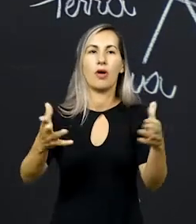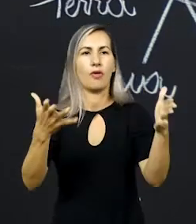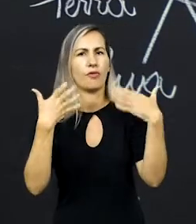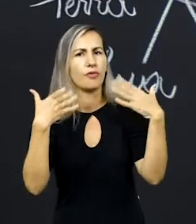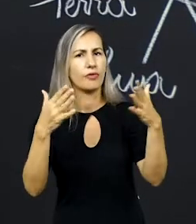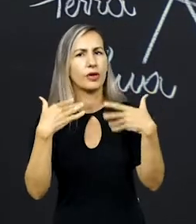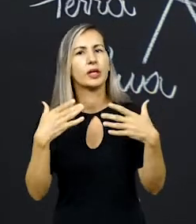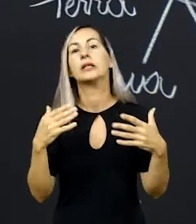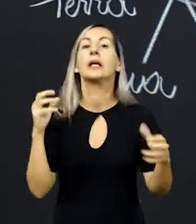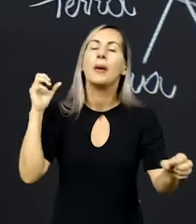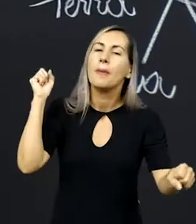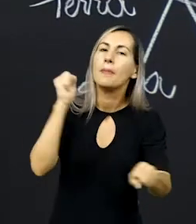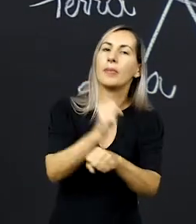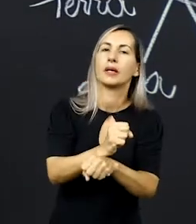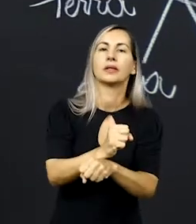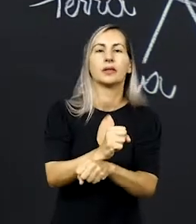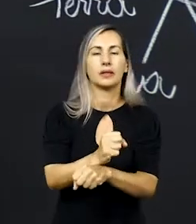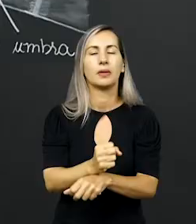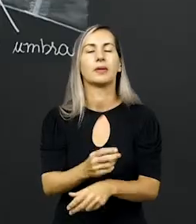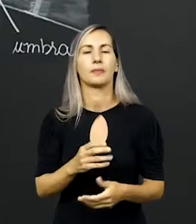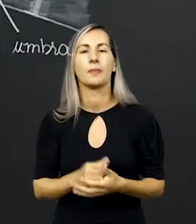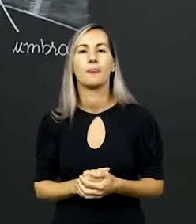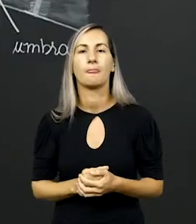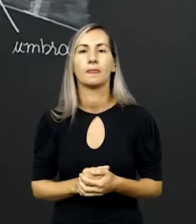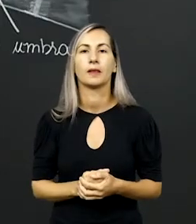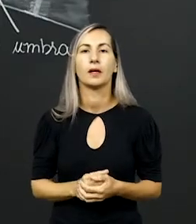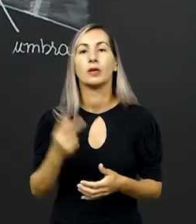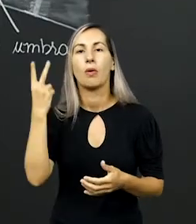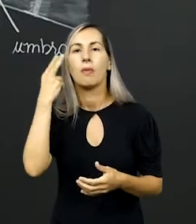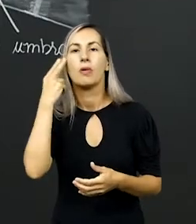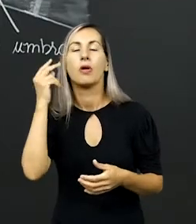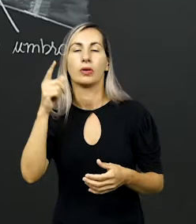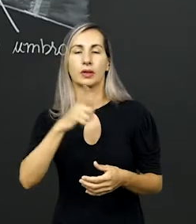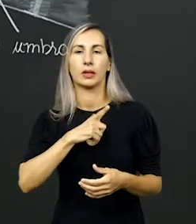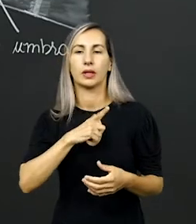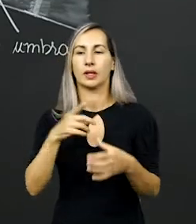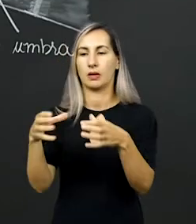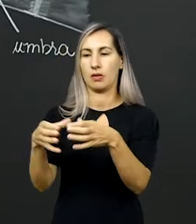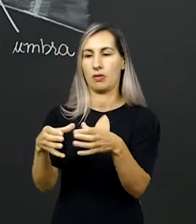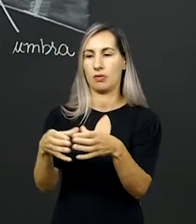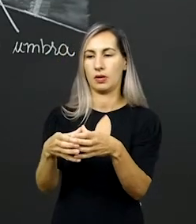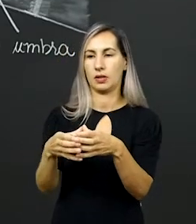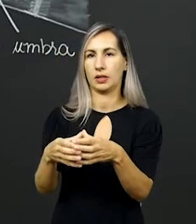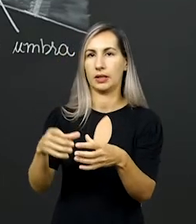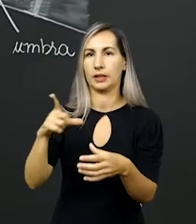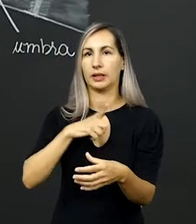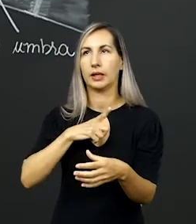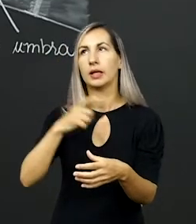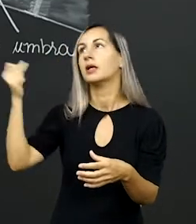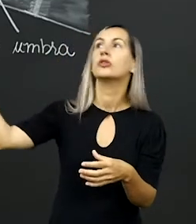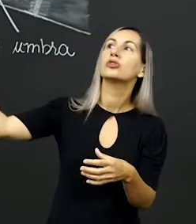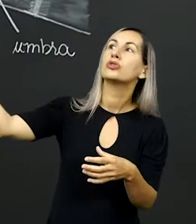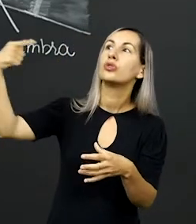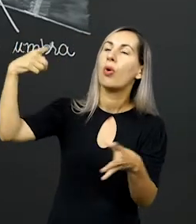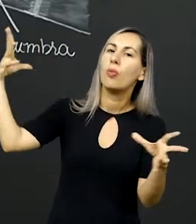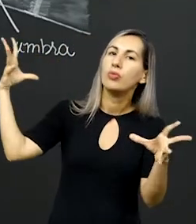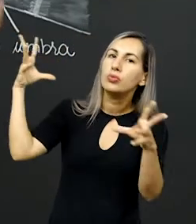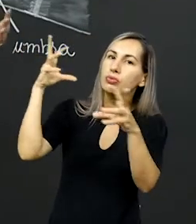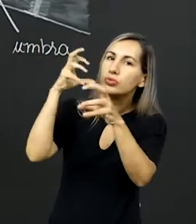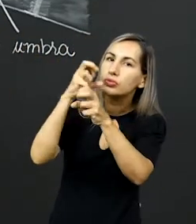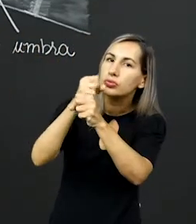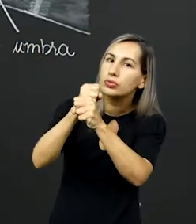É muito impactante, muito incrível. Então é muito comum quando tem um local em que vai ocorrer esse eclipse solar